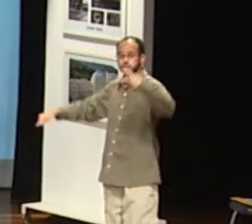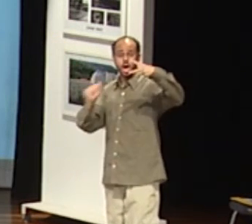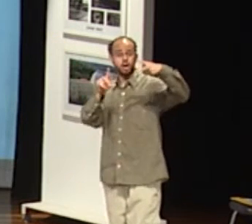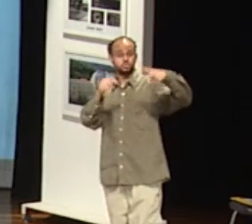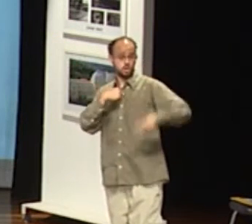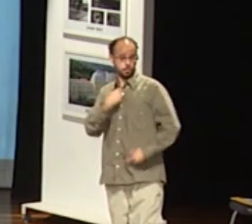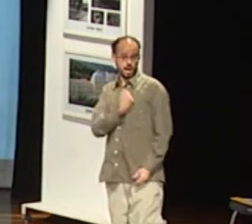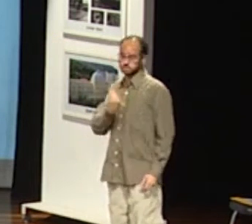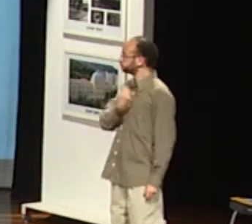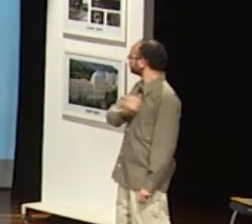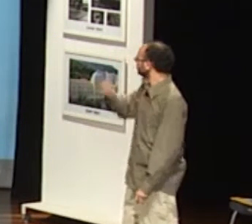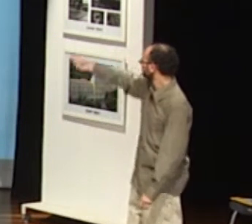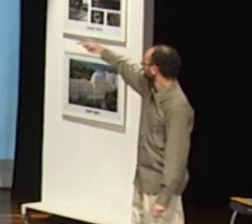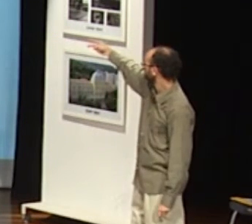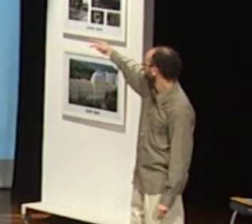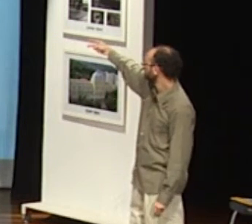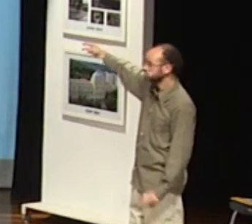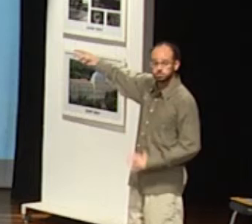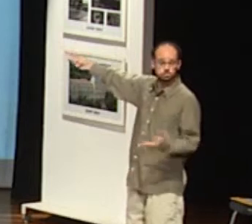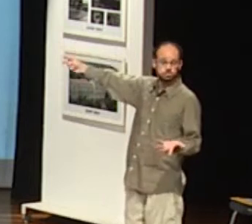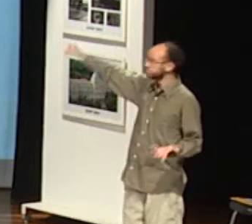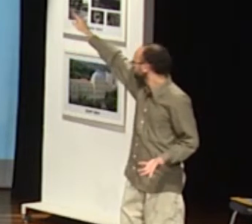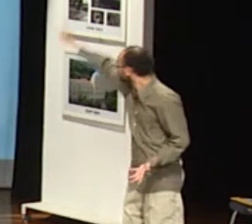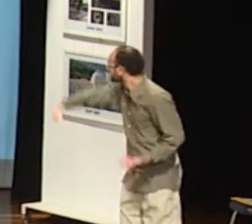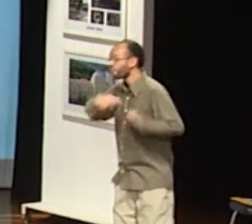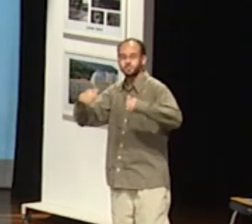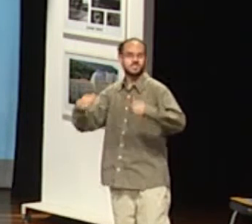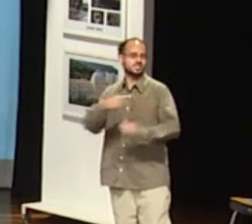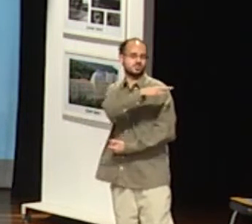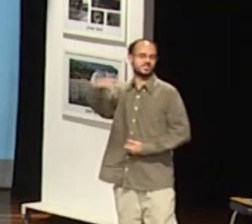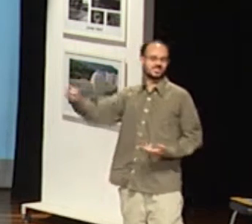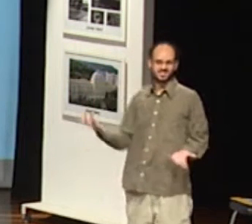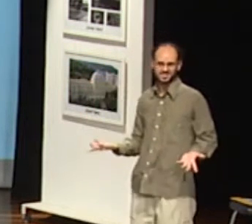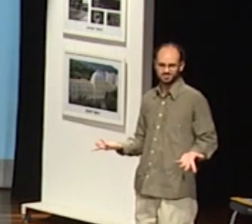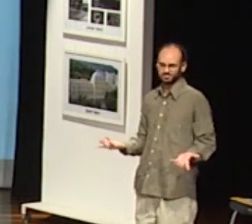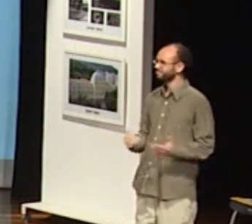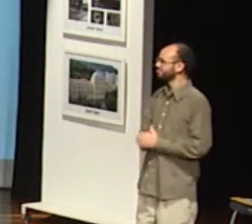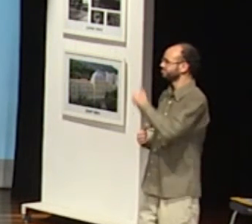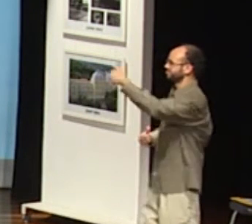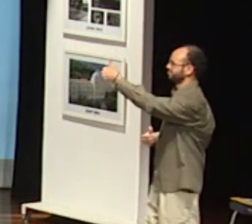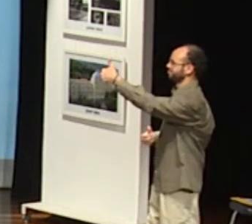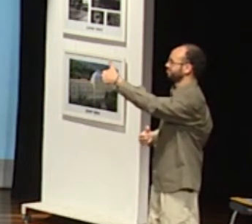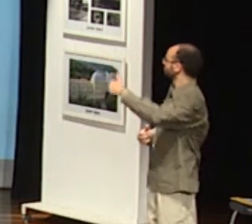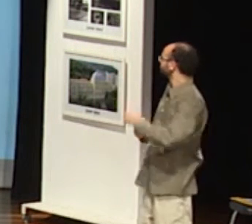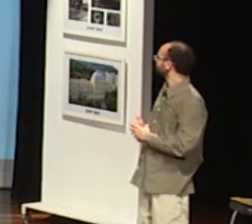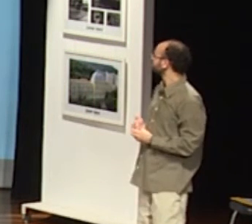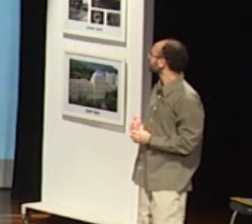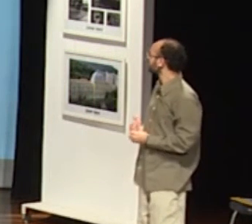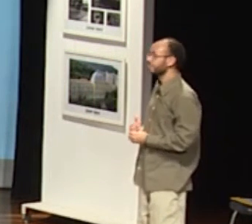também, ele atrelou essas questões. Eu participei de 2 em azul, que estão destacados em